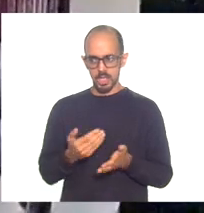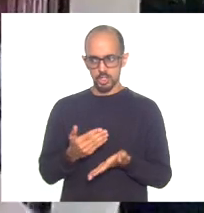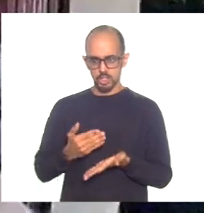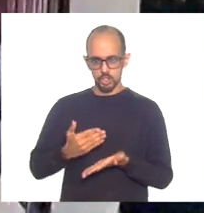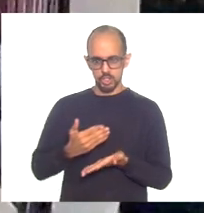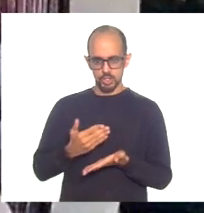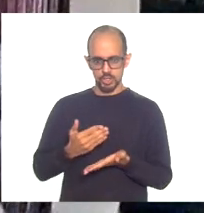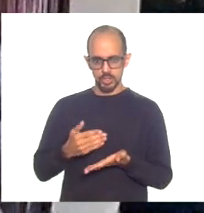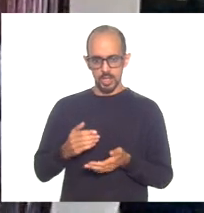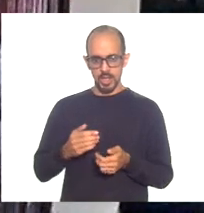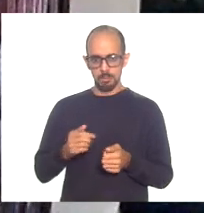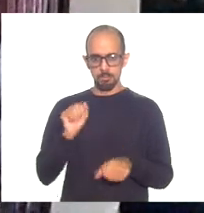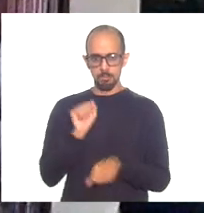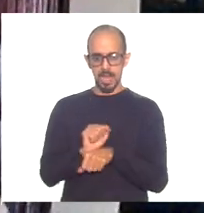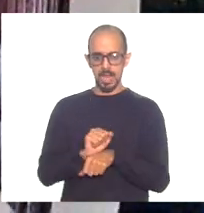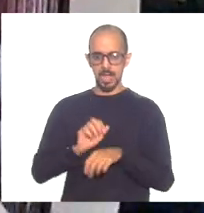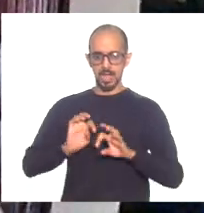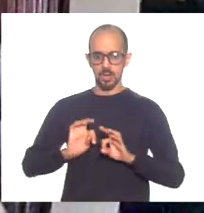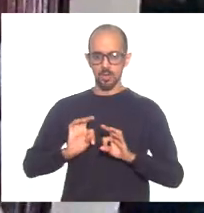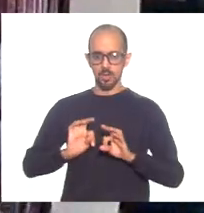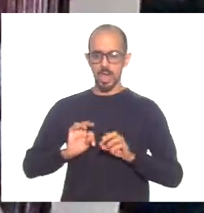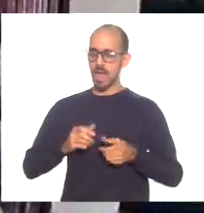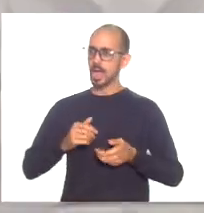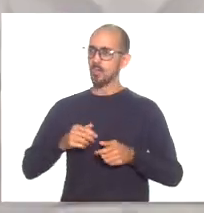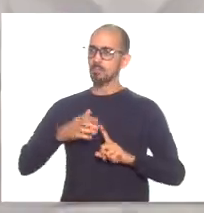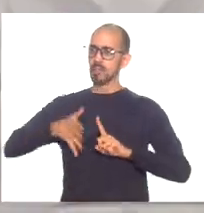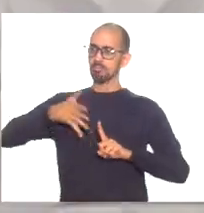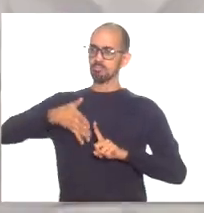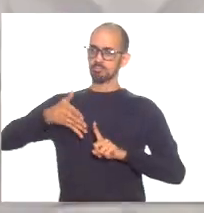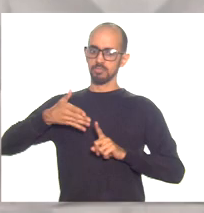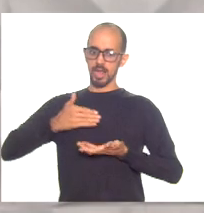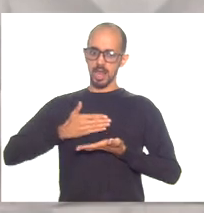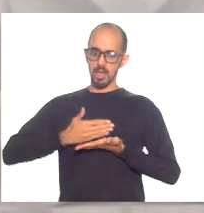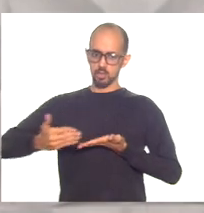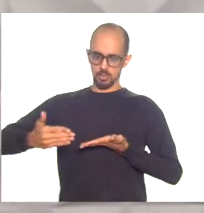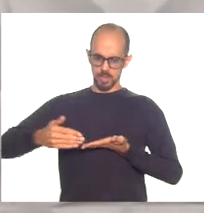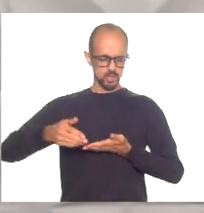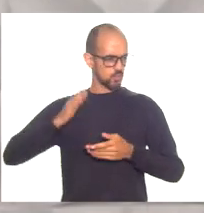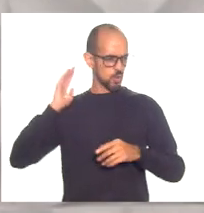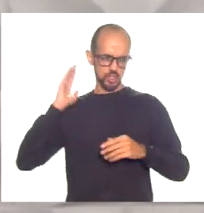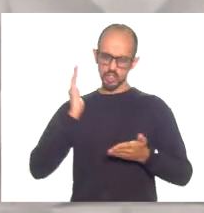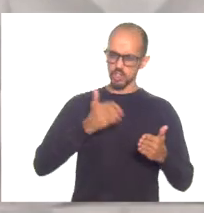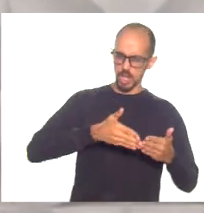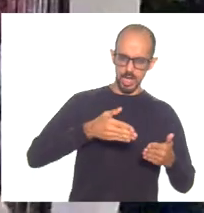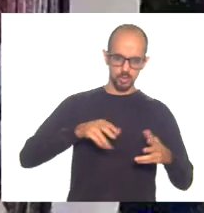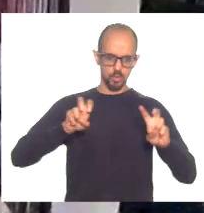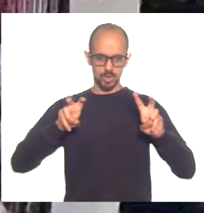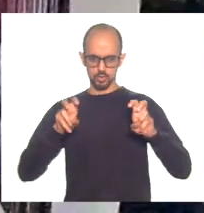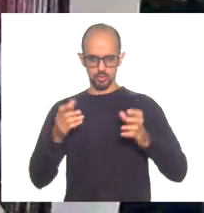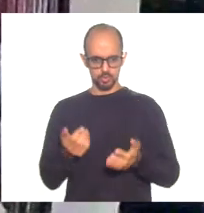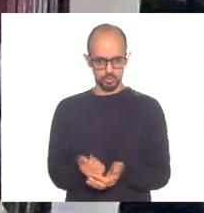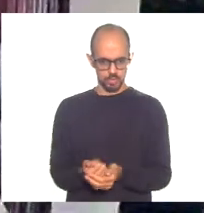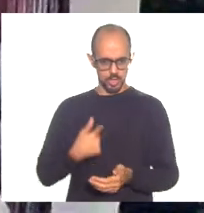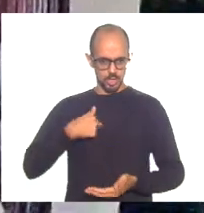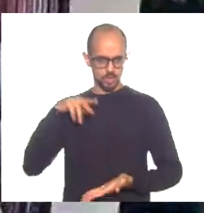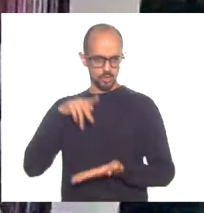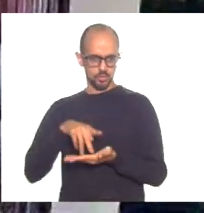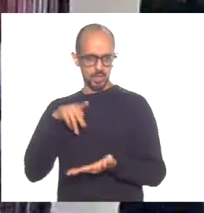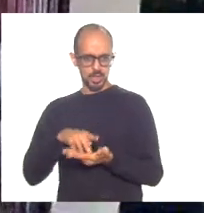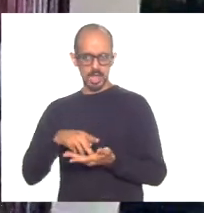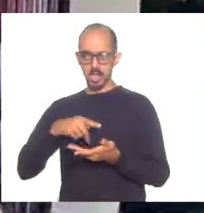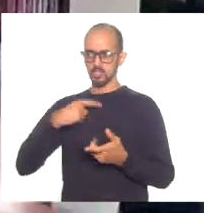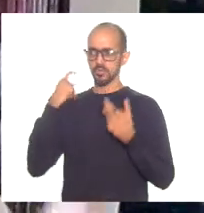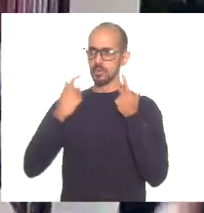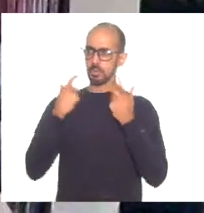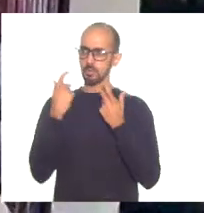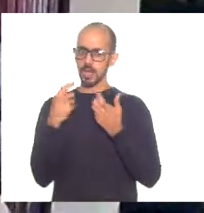a minha forma de iniciar. Já vou entrar no assunto direto. Eu realmente fico preocupado